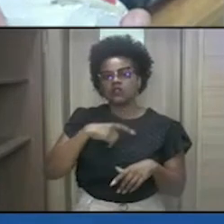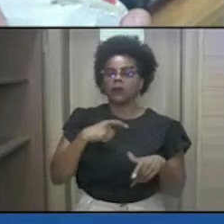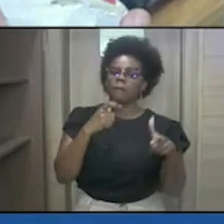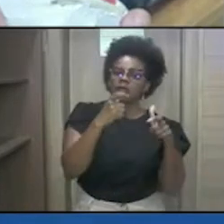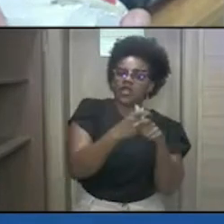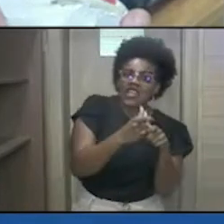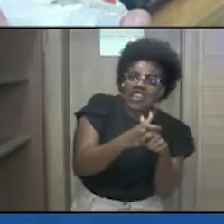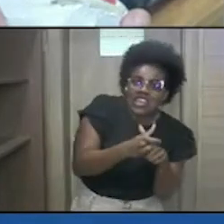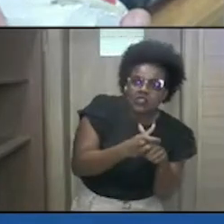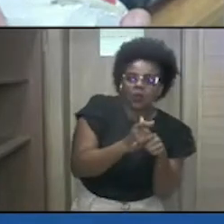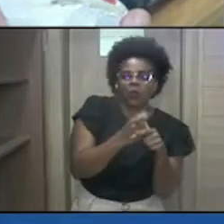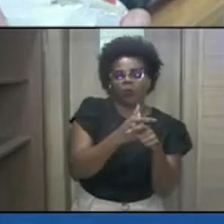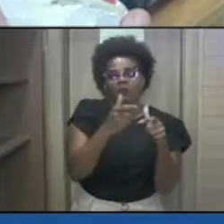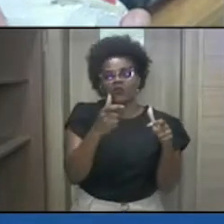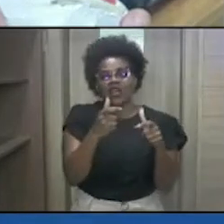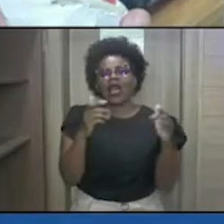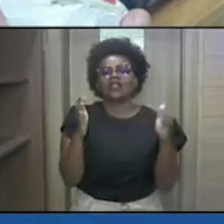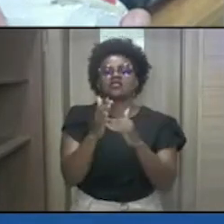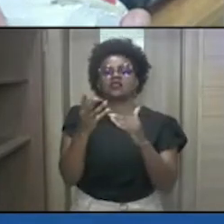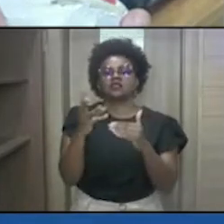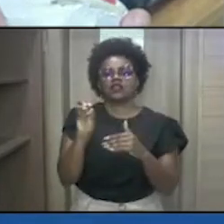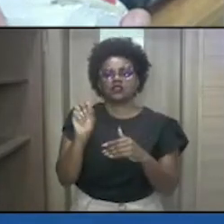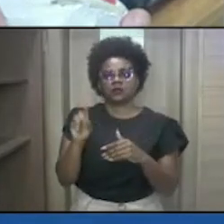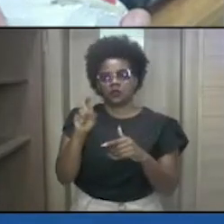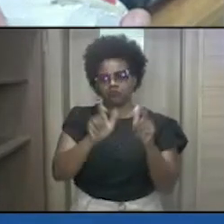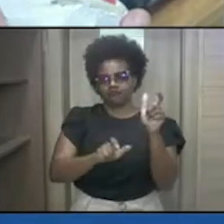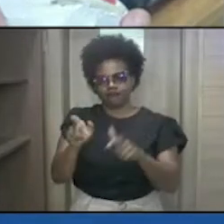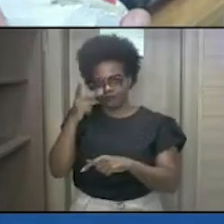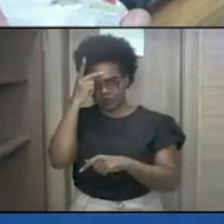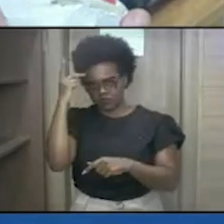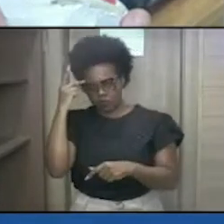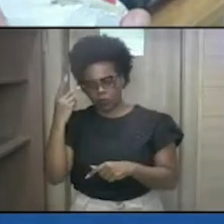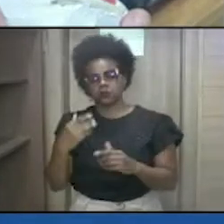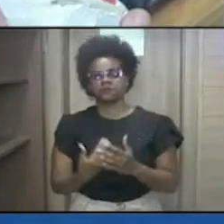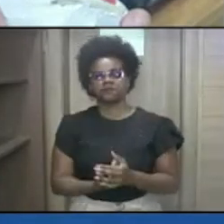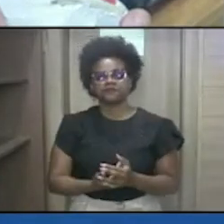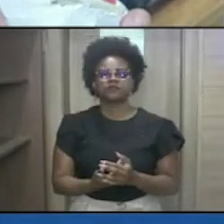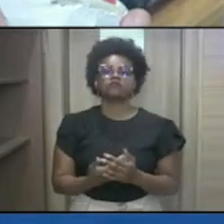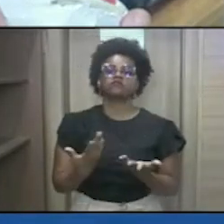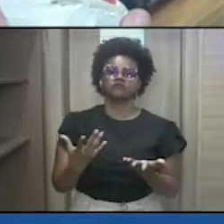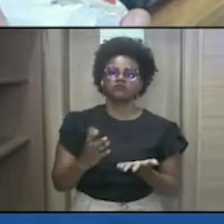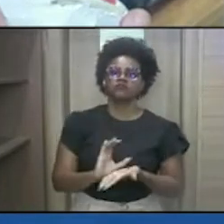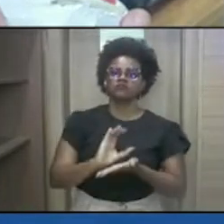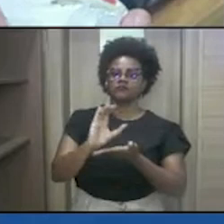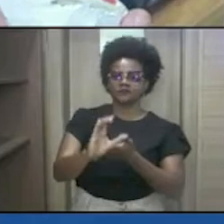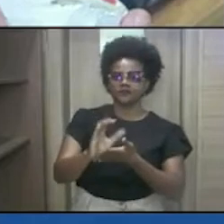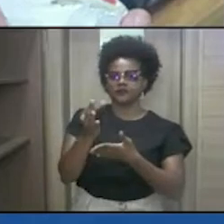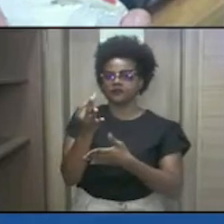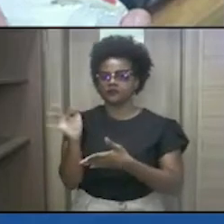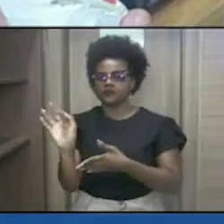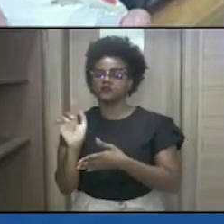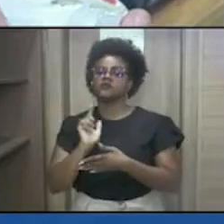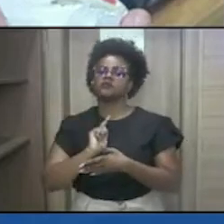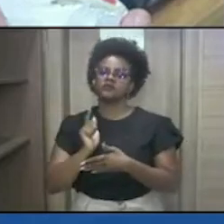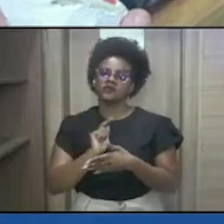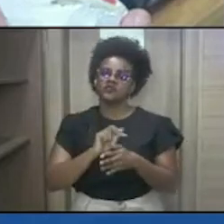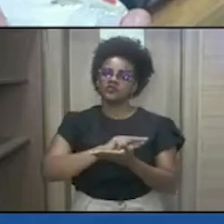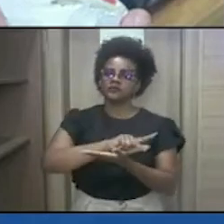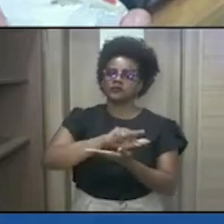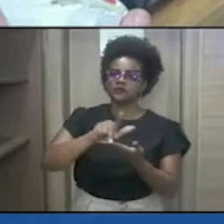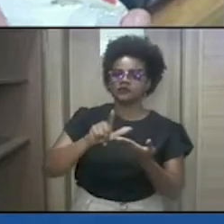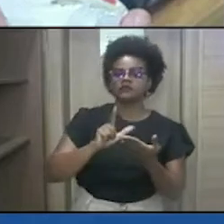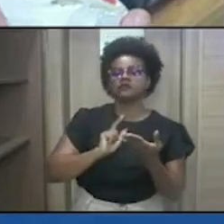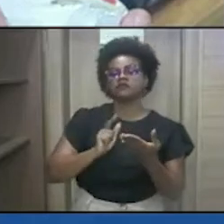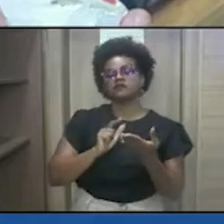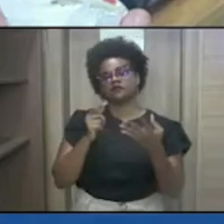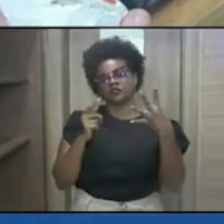pequeno porte, né, de até 30 mil habitantes. Quanto à faixa de financiamento federal, a gente também procurou compor uma diversidade dentro